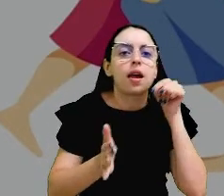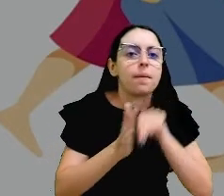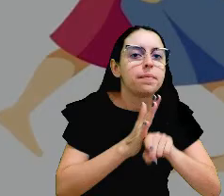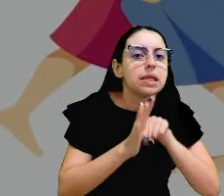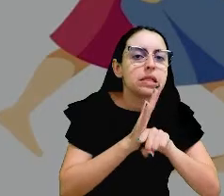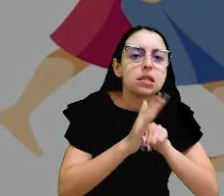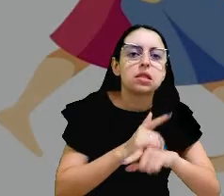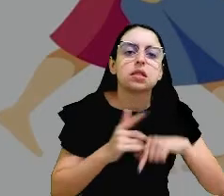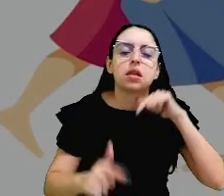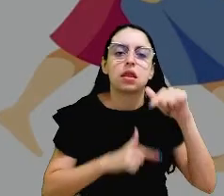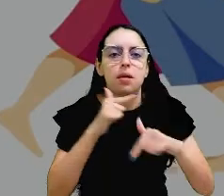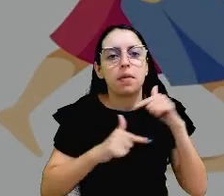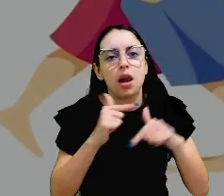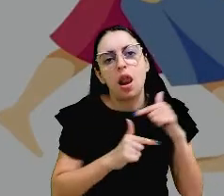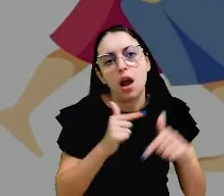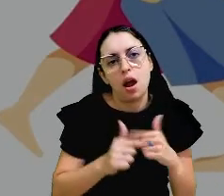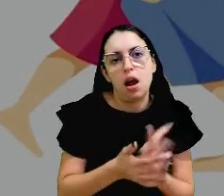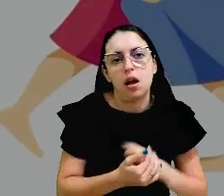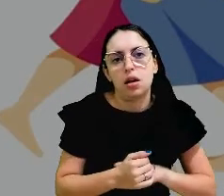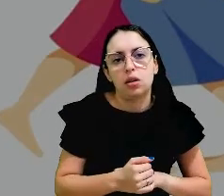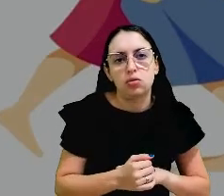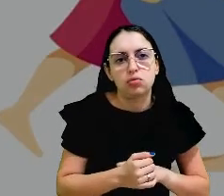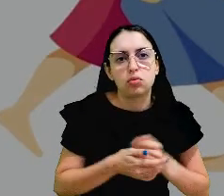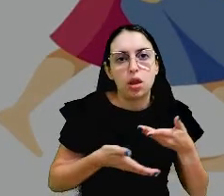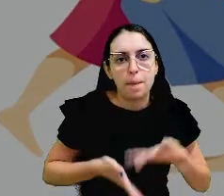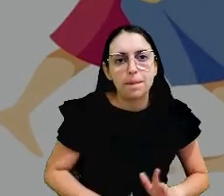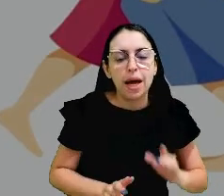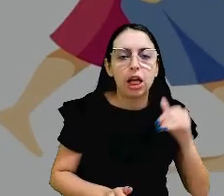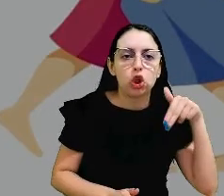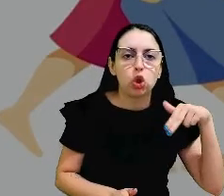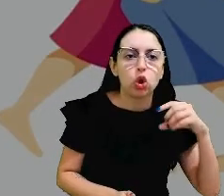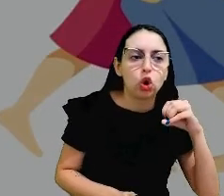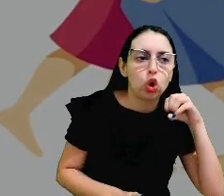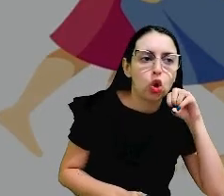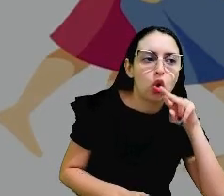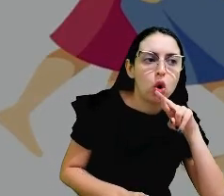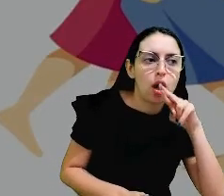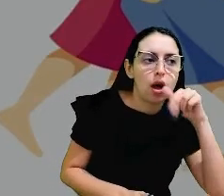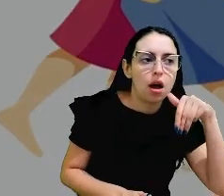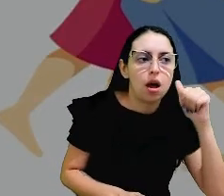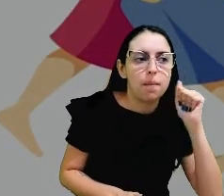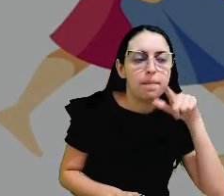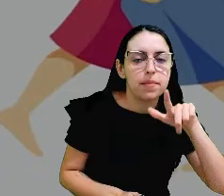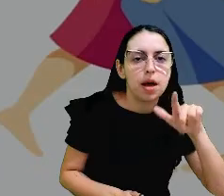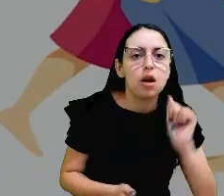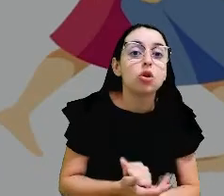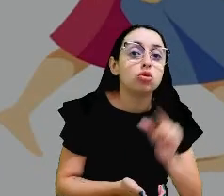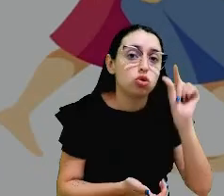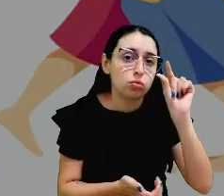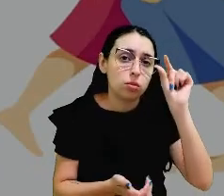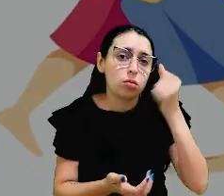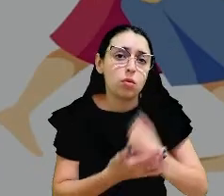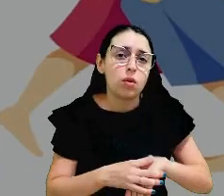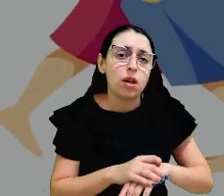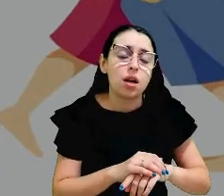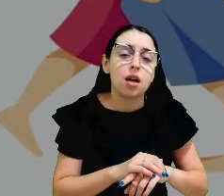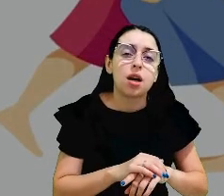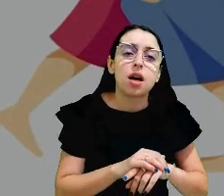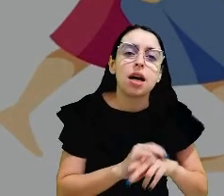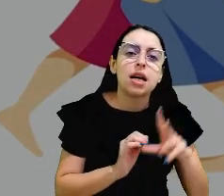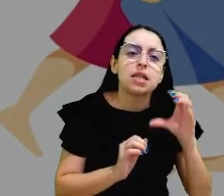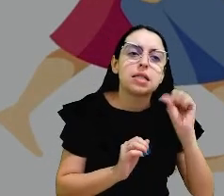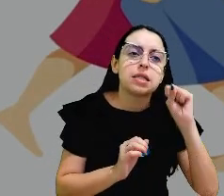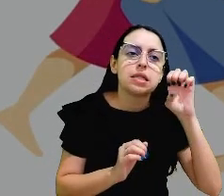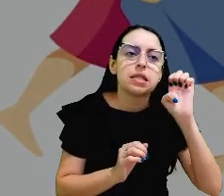que trabalhar muito com os centros de parto normal, que vão possibilitar a diminuição do número de